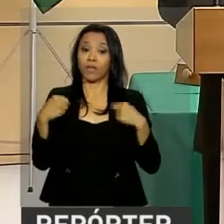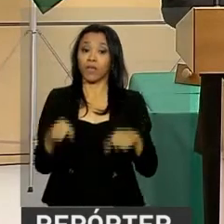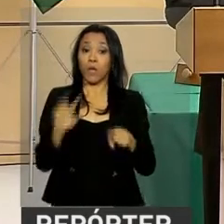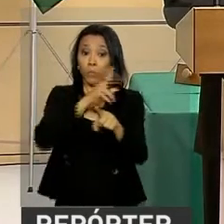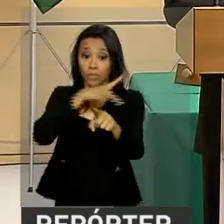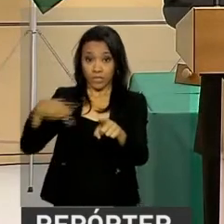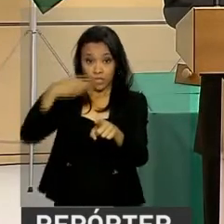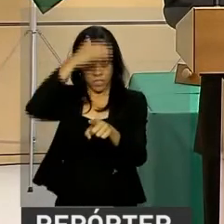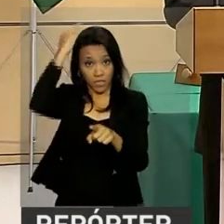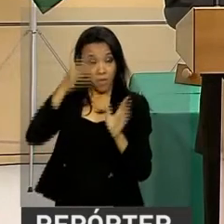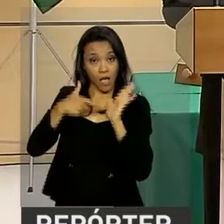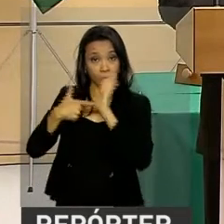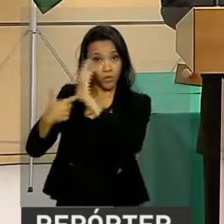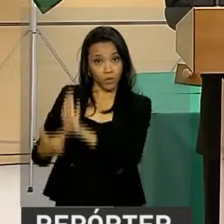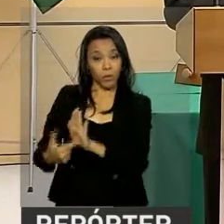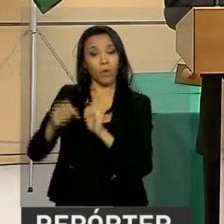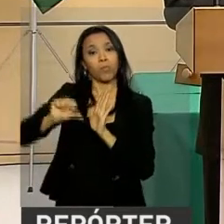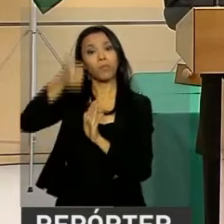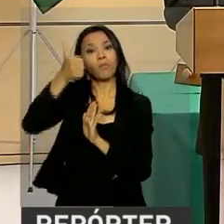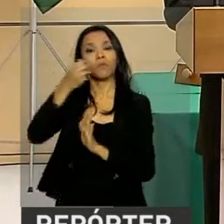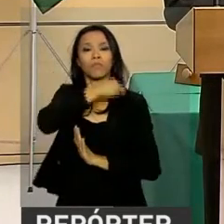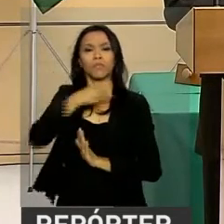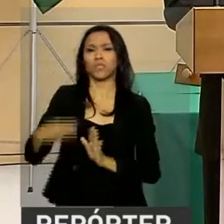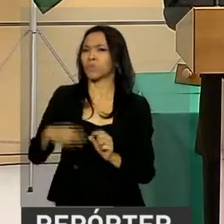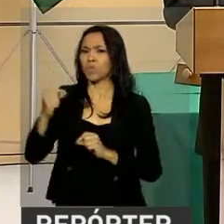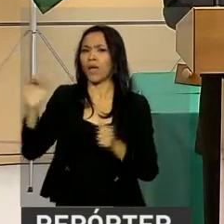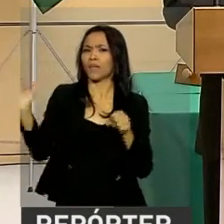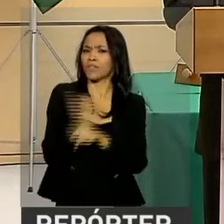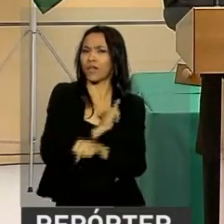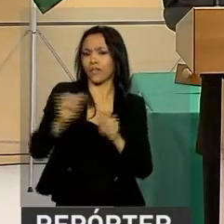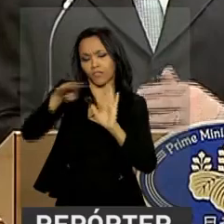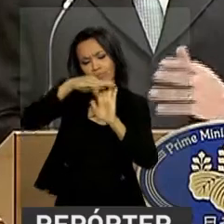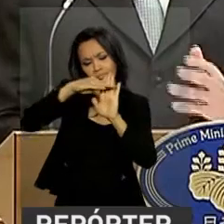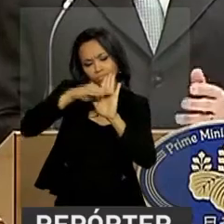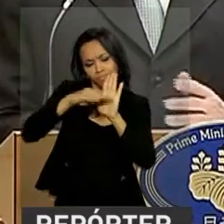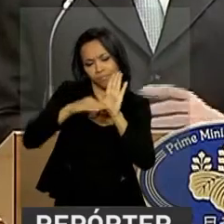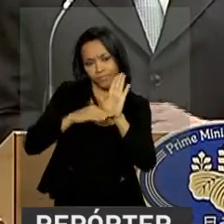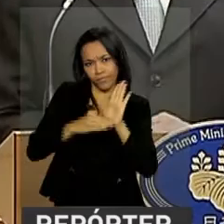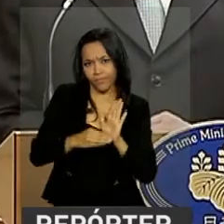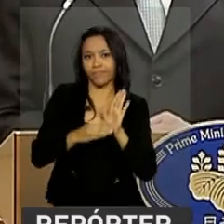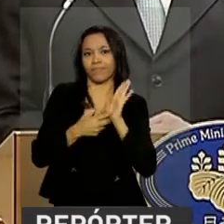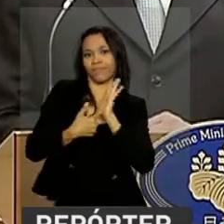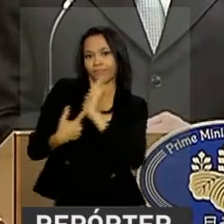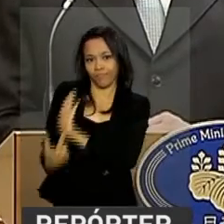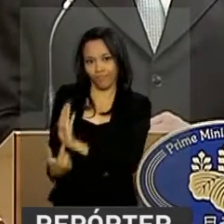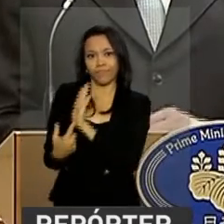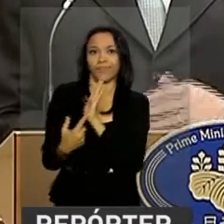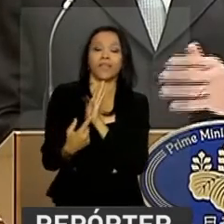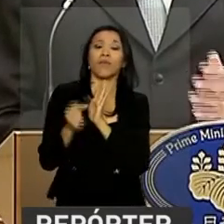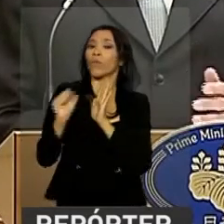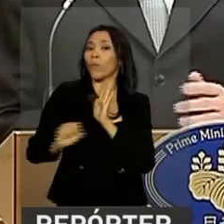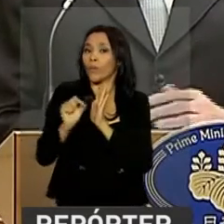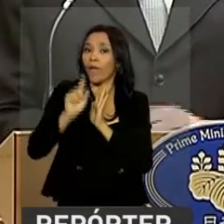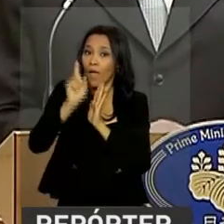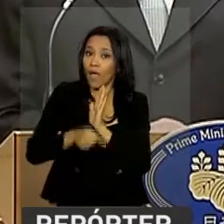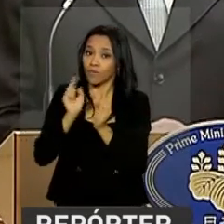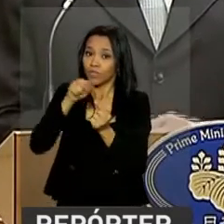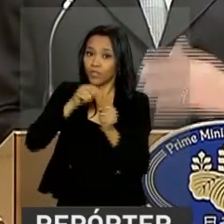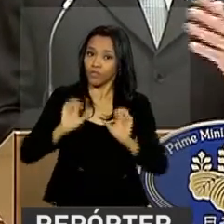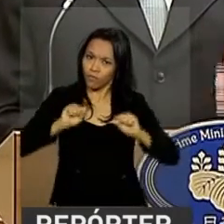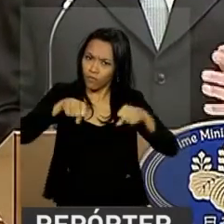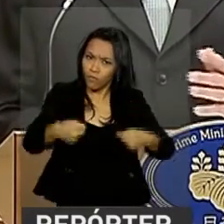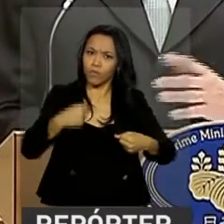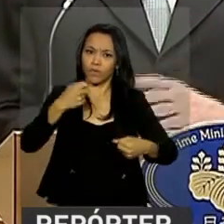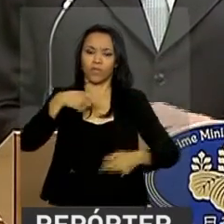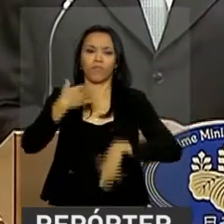Temer apresentou ao primeiro-ministro as medidas que vêm sendo implementadas. A prioridade, segundo ele, é retomar o crescimento